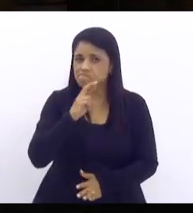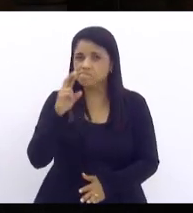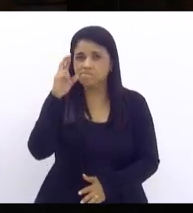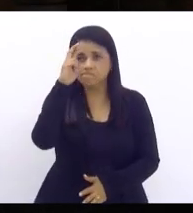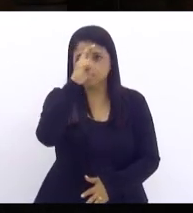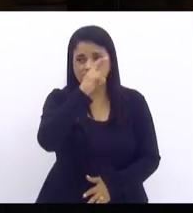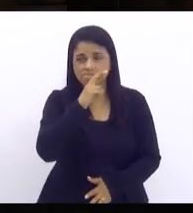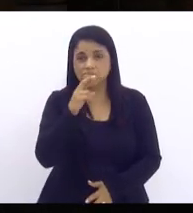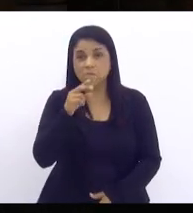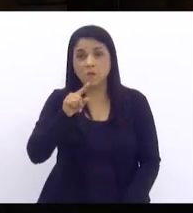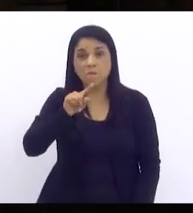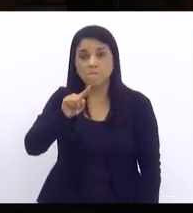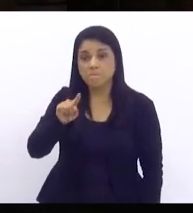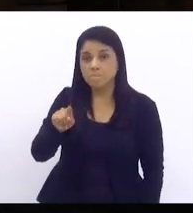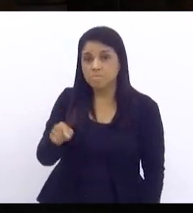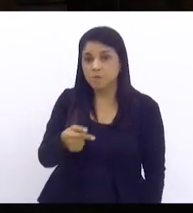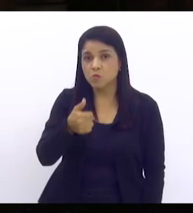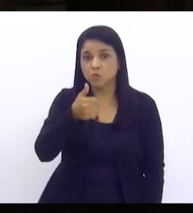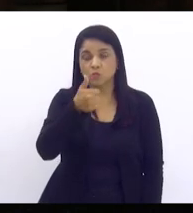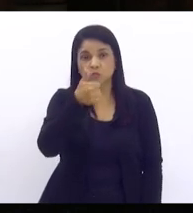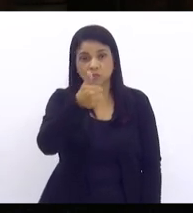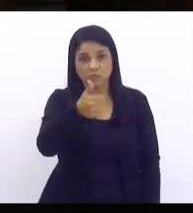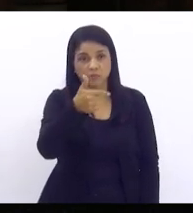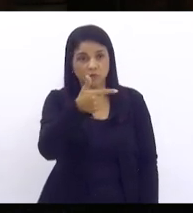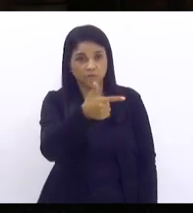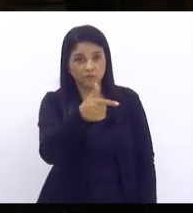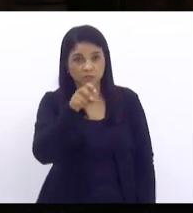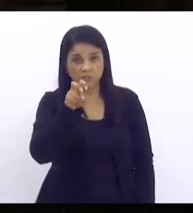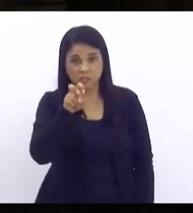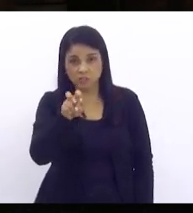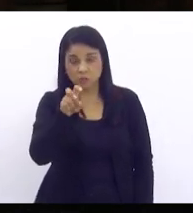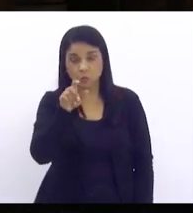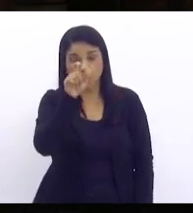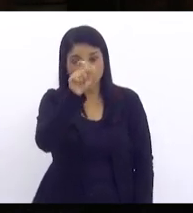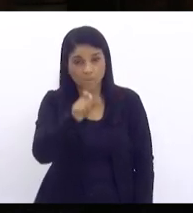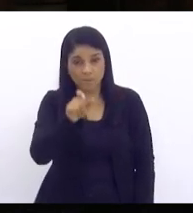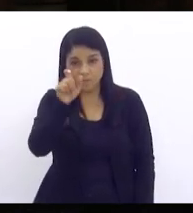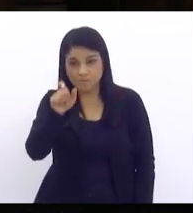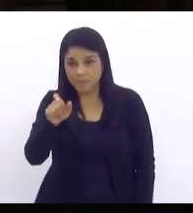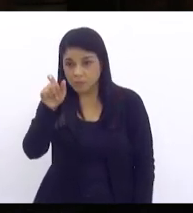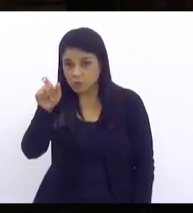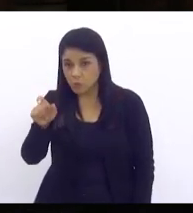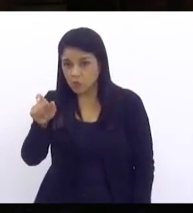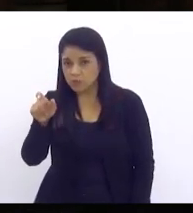onde 1.125 pessoas foram arroladas ali na Maré,